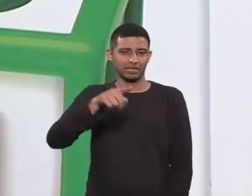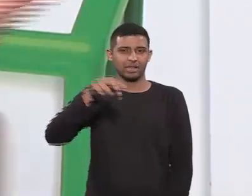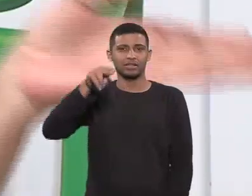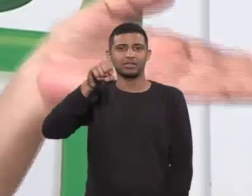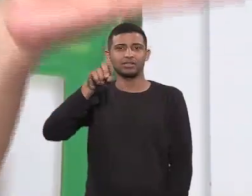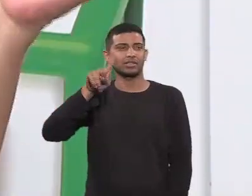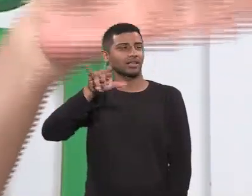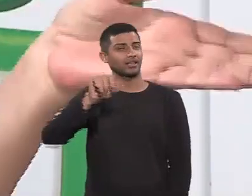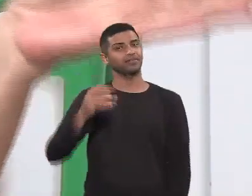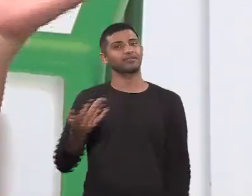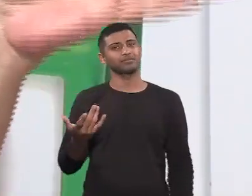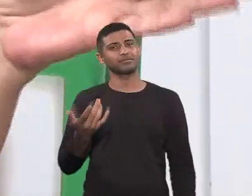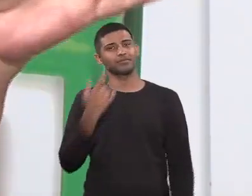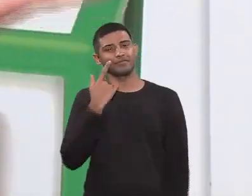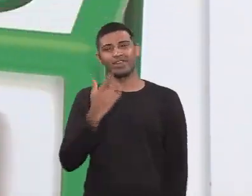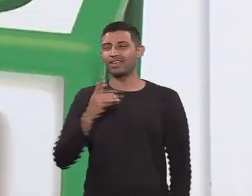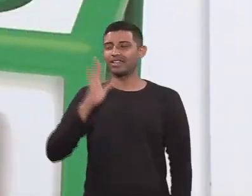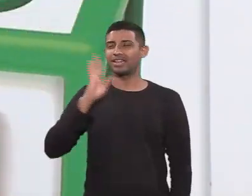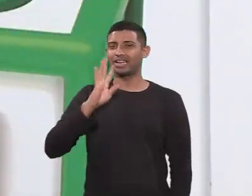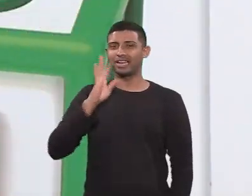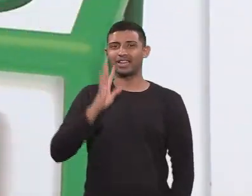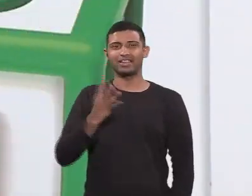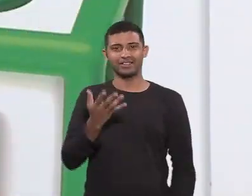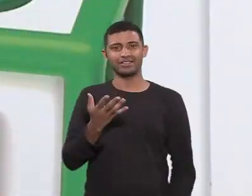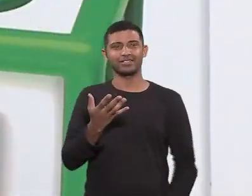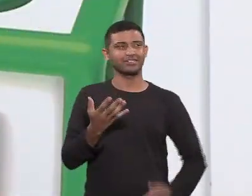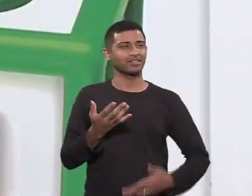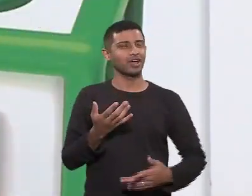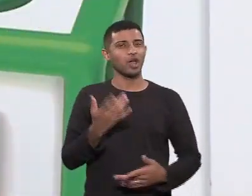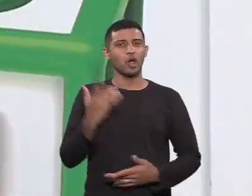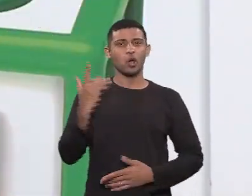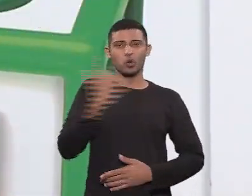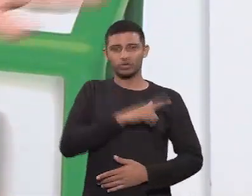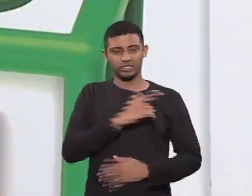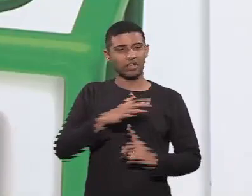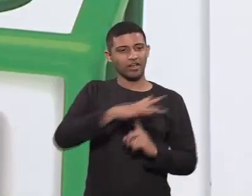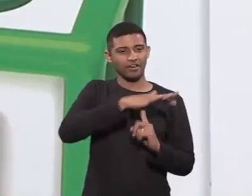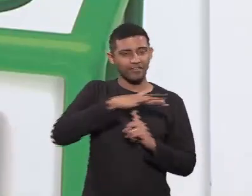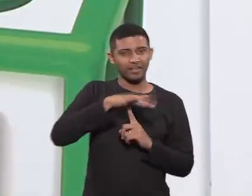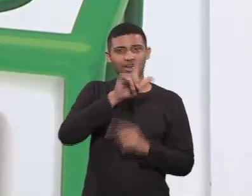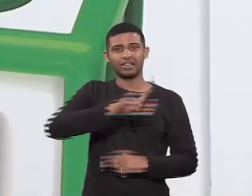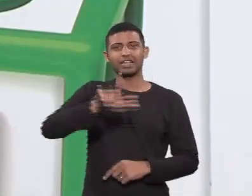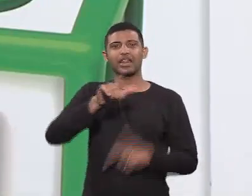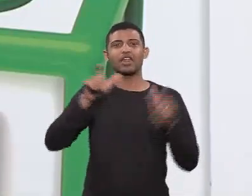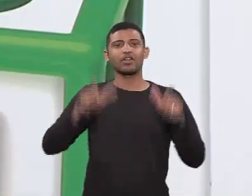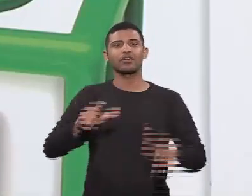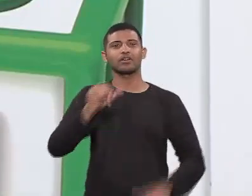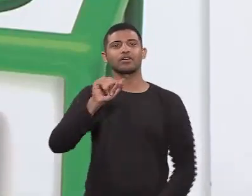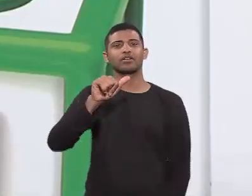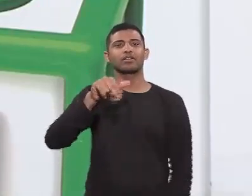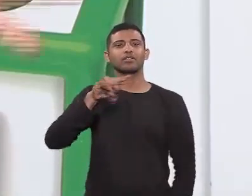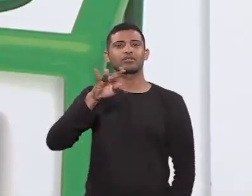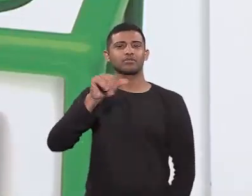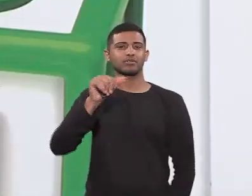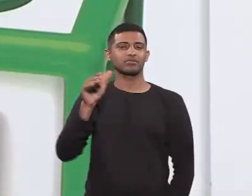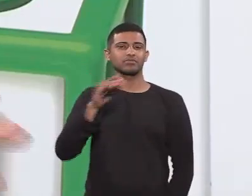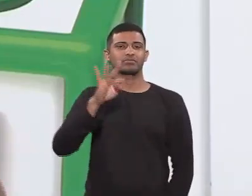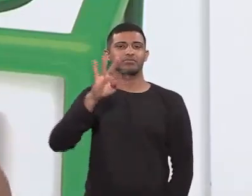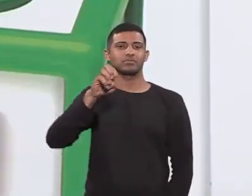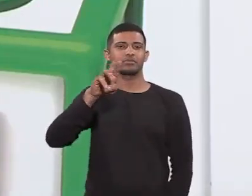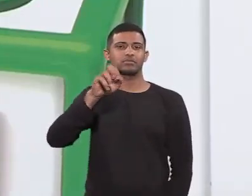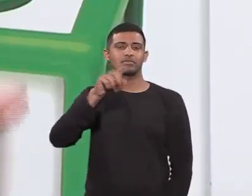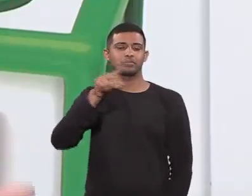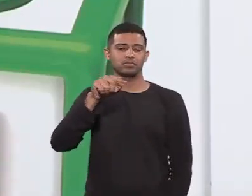bacana, através de uma fliste, né, da Feira Literária de Santa Teresa. A gente